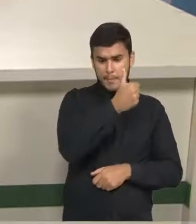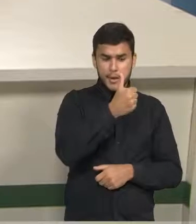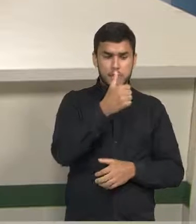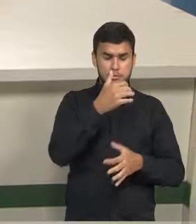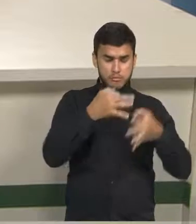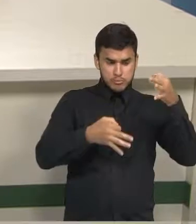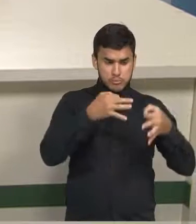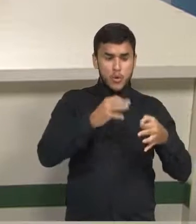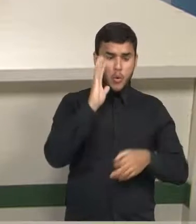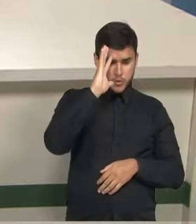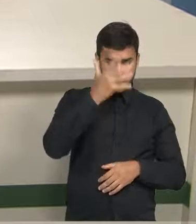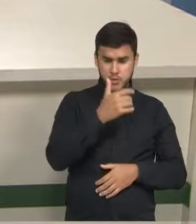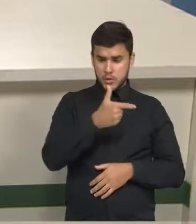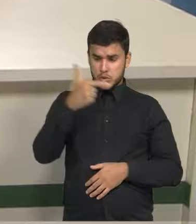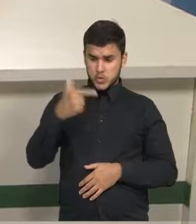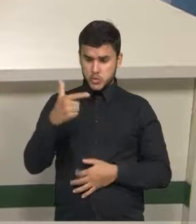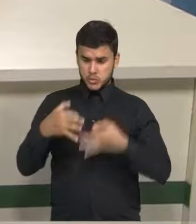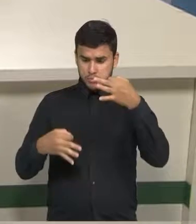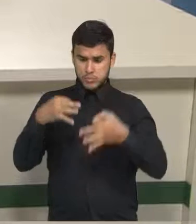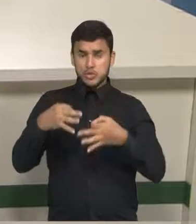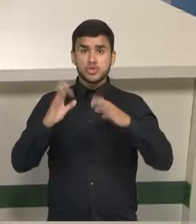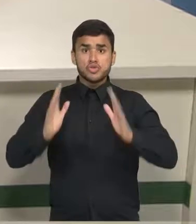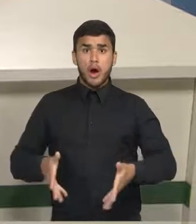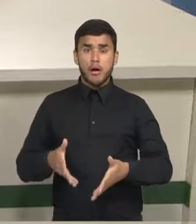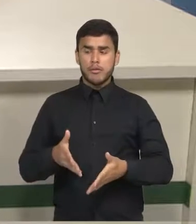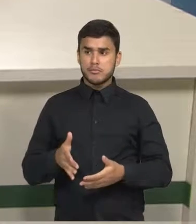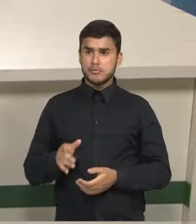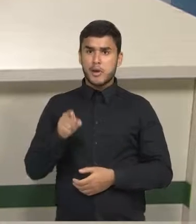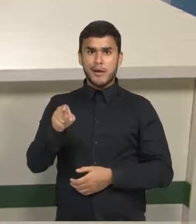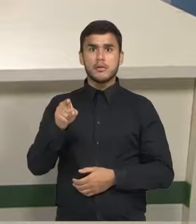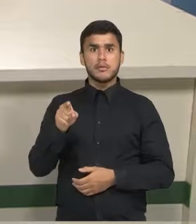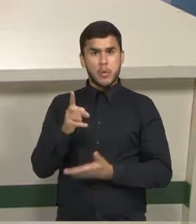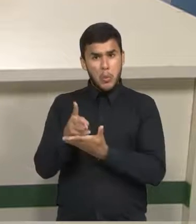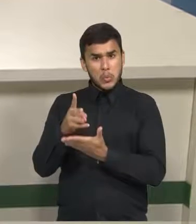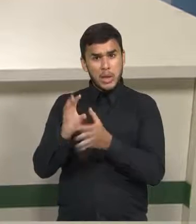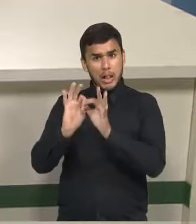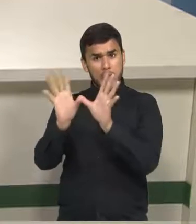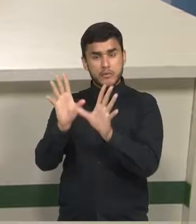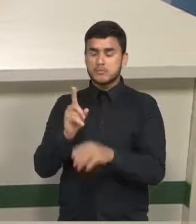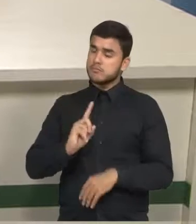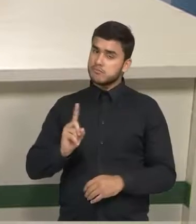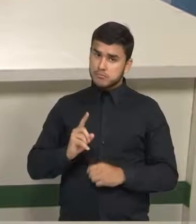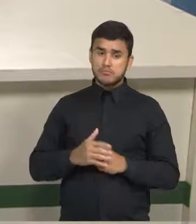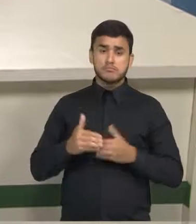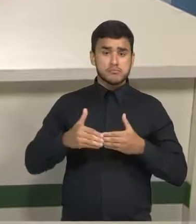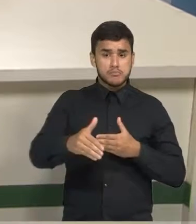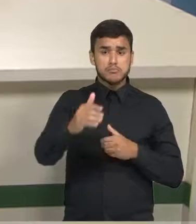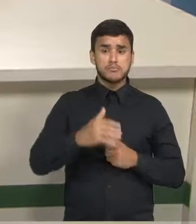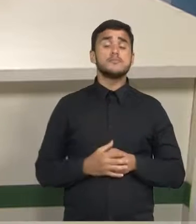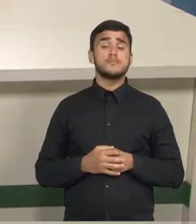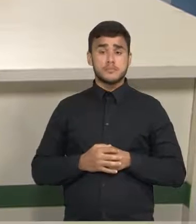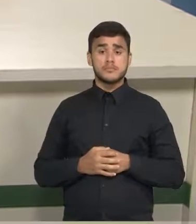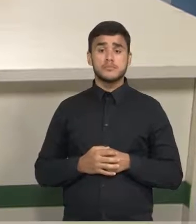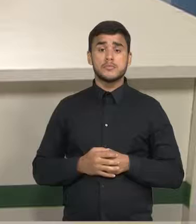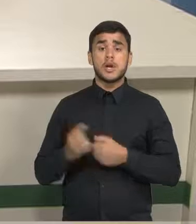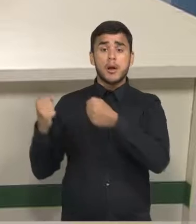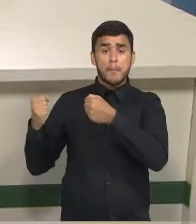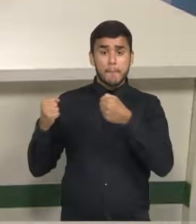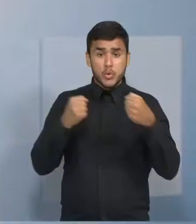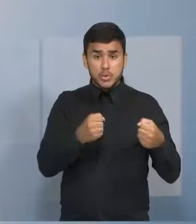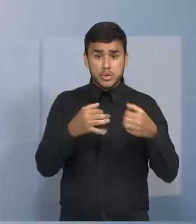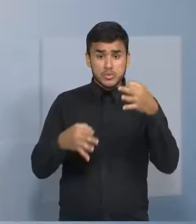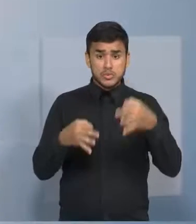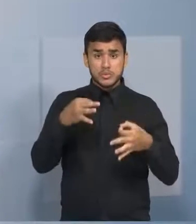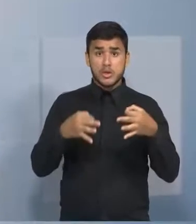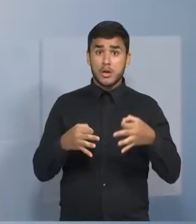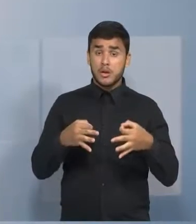de jurisdição que evita impunidade. O poder judiciário como um todo já está deixando bem claro, tem que se prender